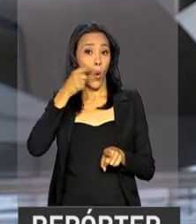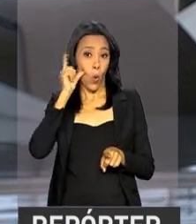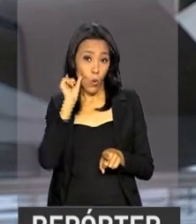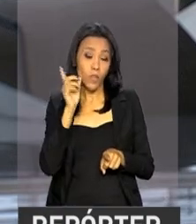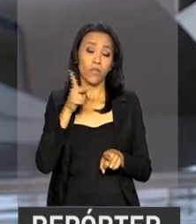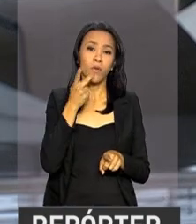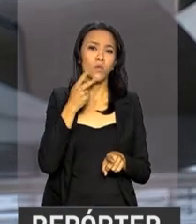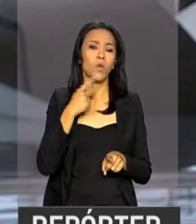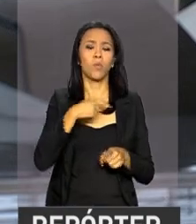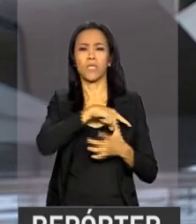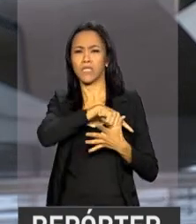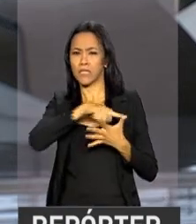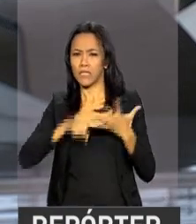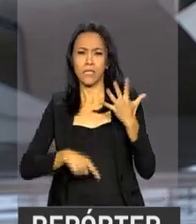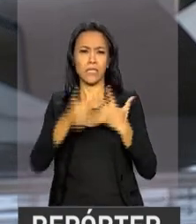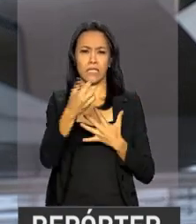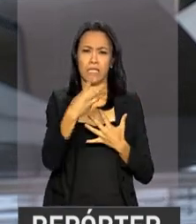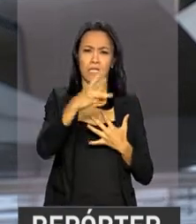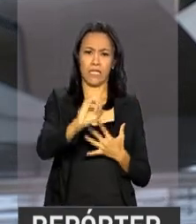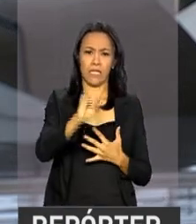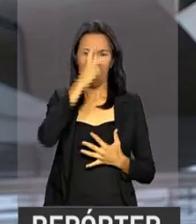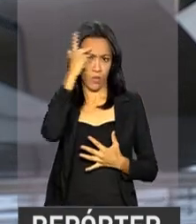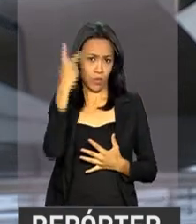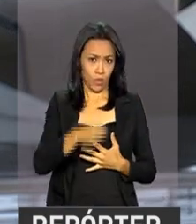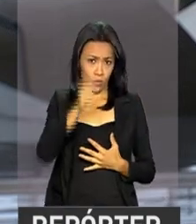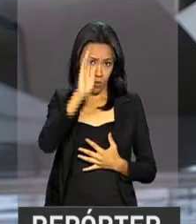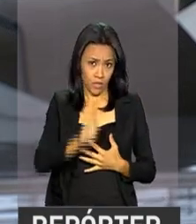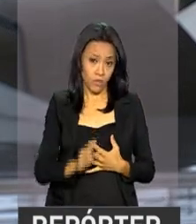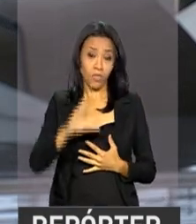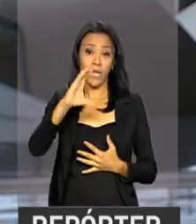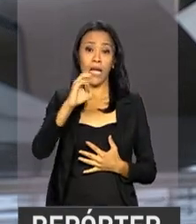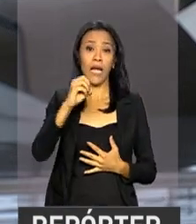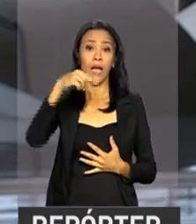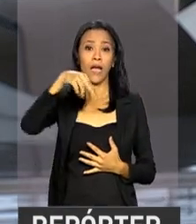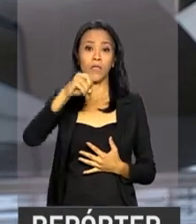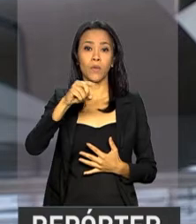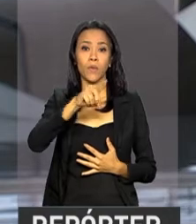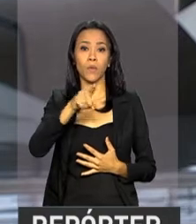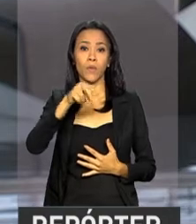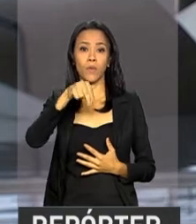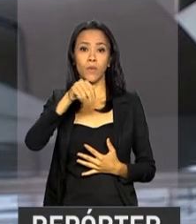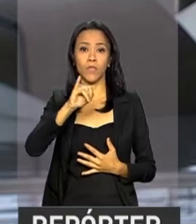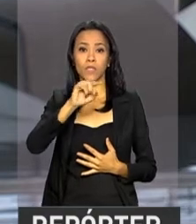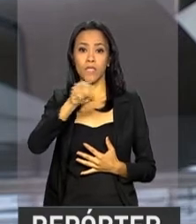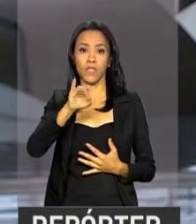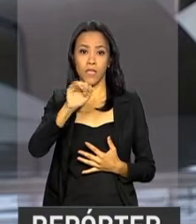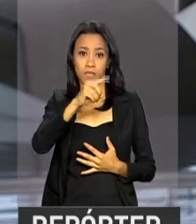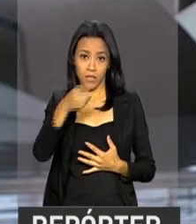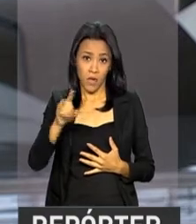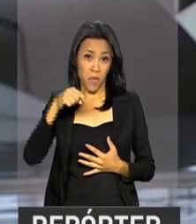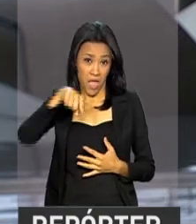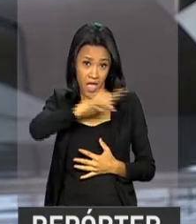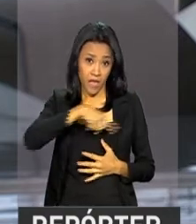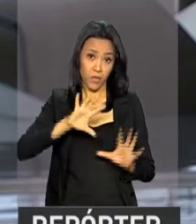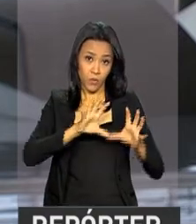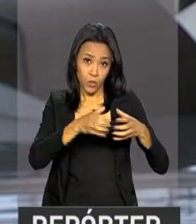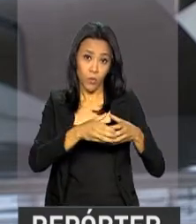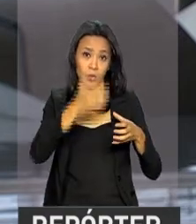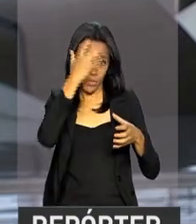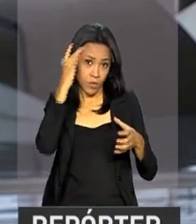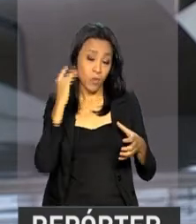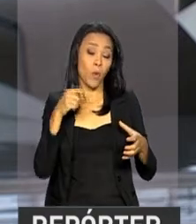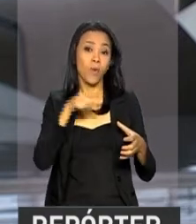de 30 brasileiros feito pelo papa francisco esses brasileiros foram mortos por portugal é